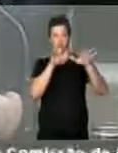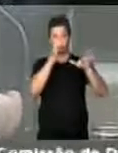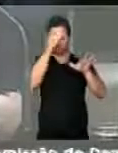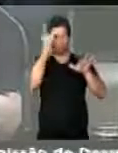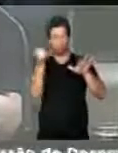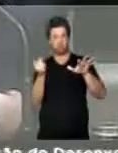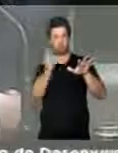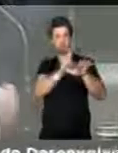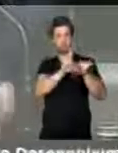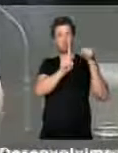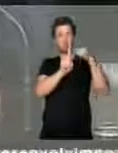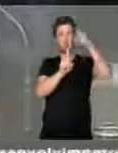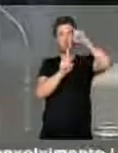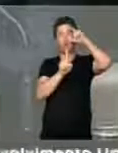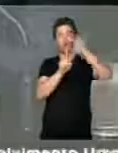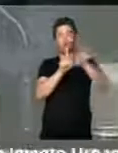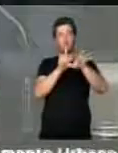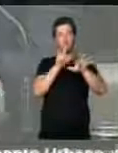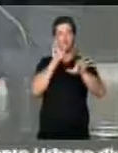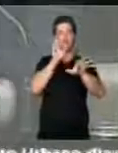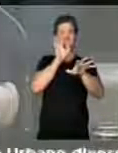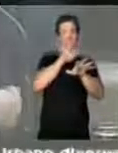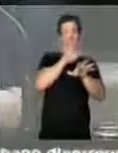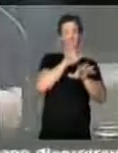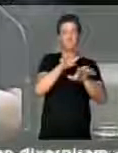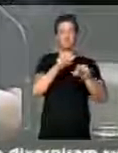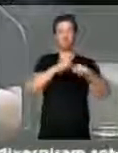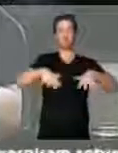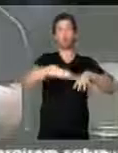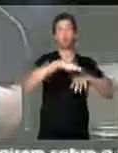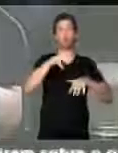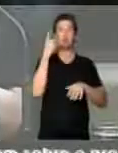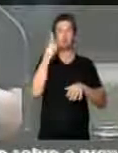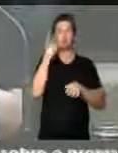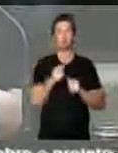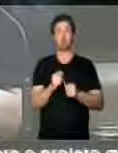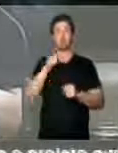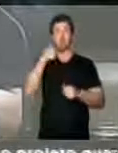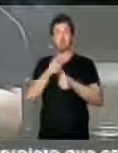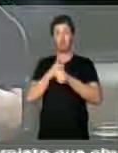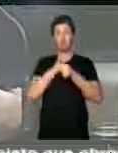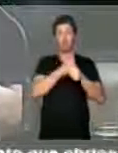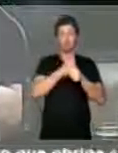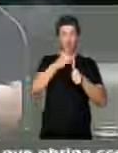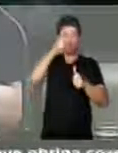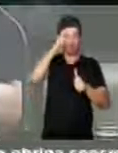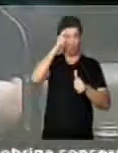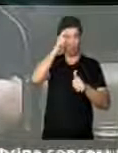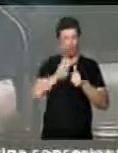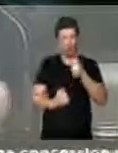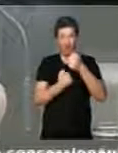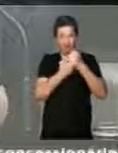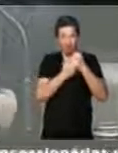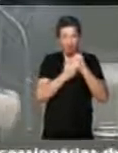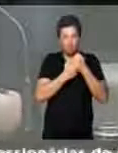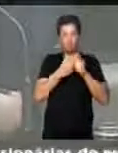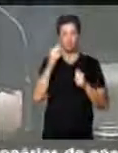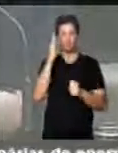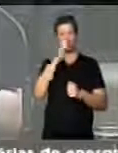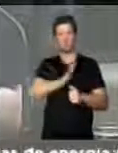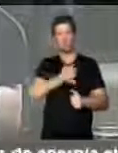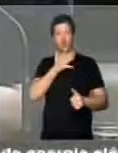fantasma Eduardo Cunha, que continuará assombrando os que o seguiram durante todo o tempo de sua